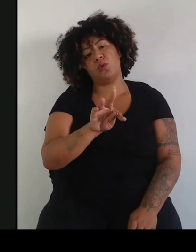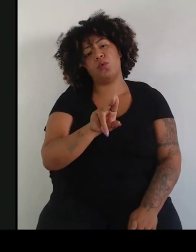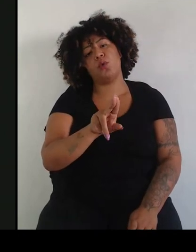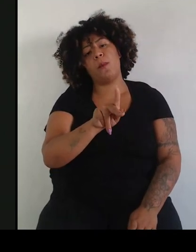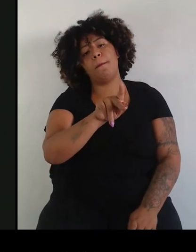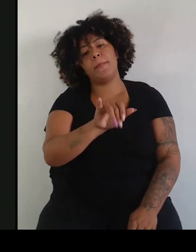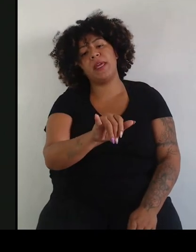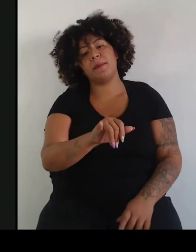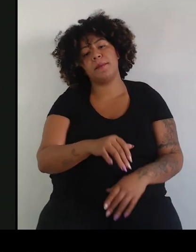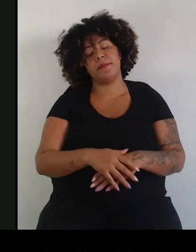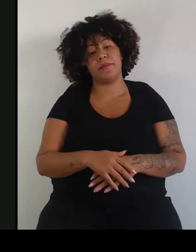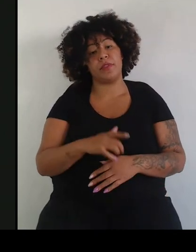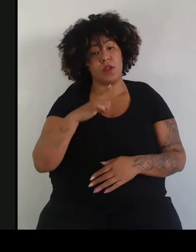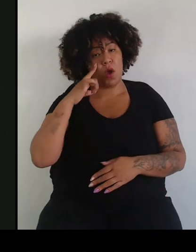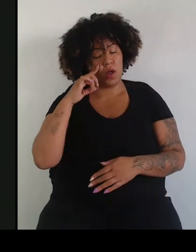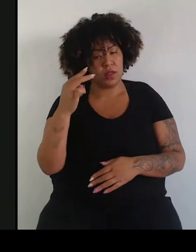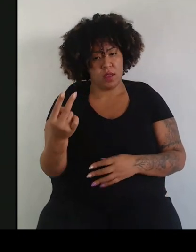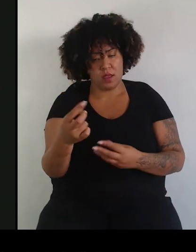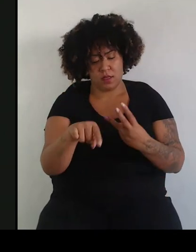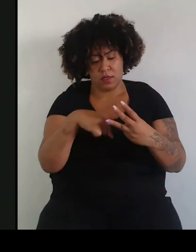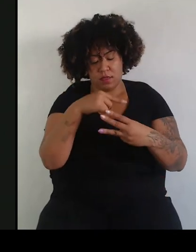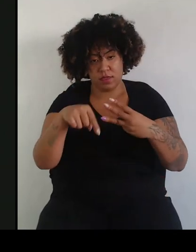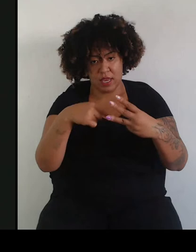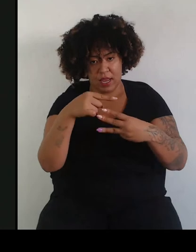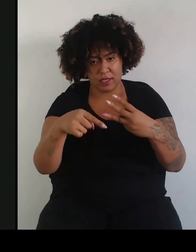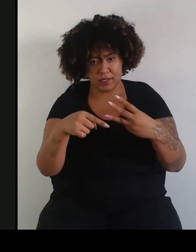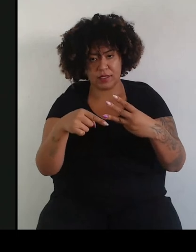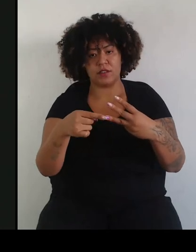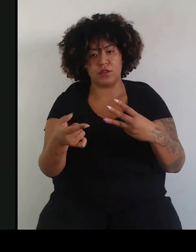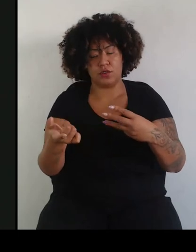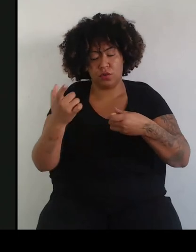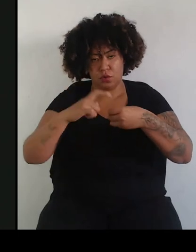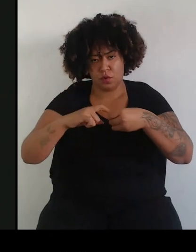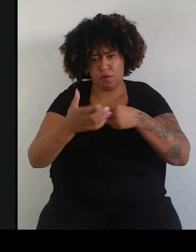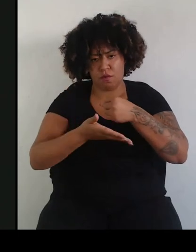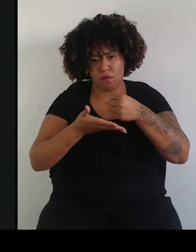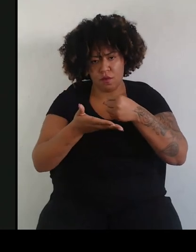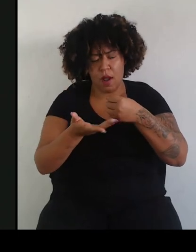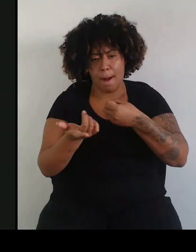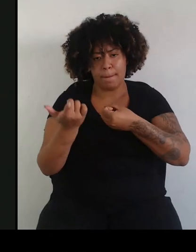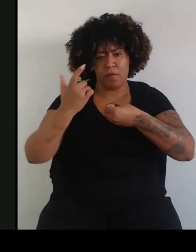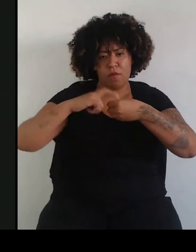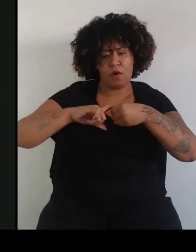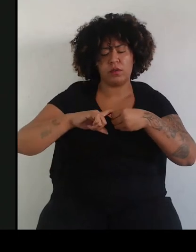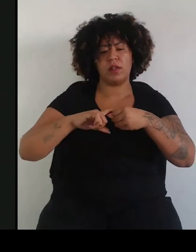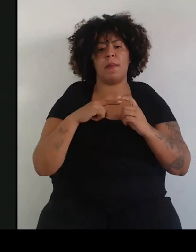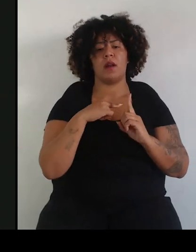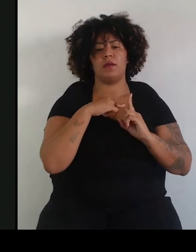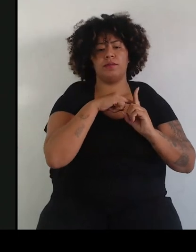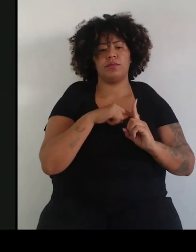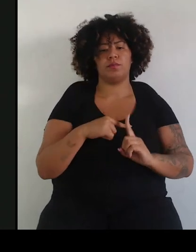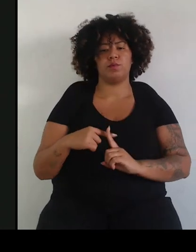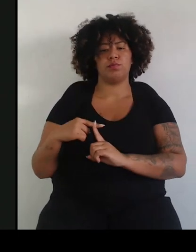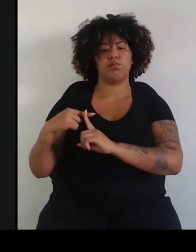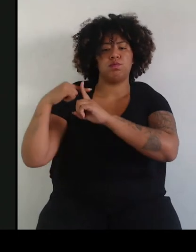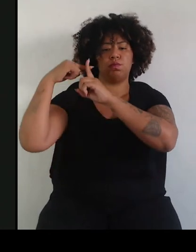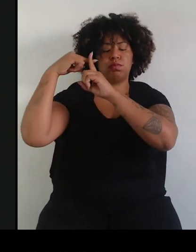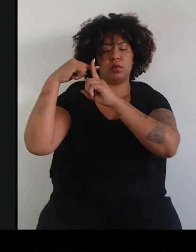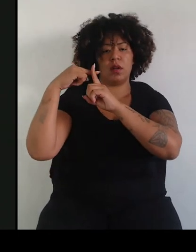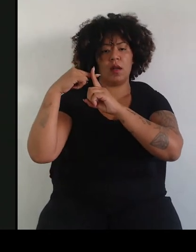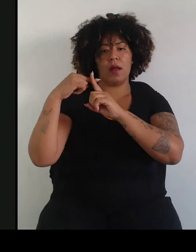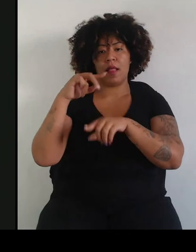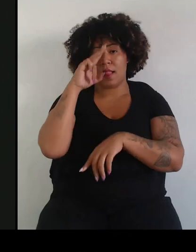crucificação do crucifixo que me lembra talvez fosse o São João da crucificação de Cristo